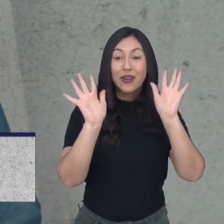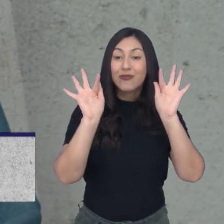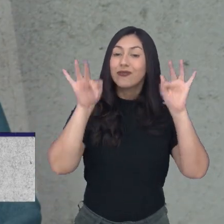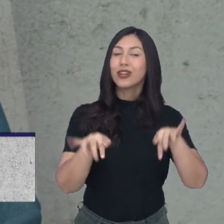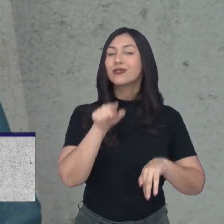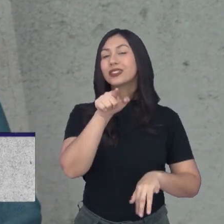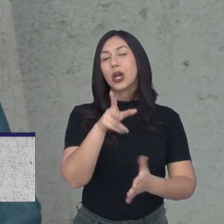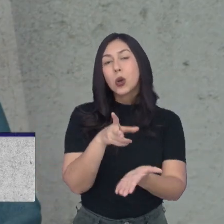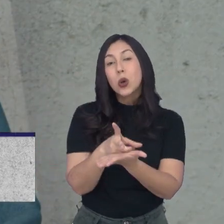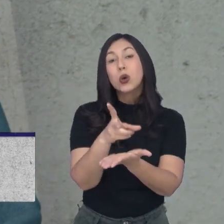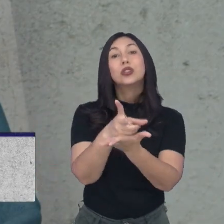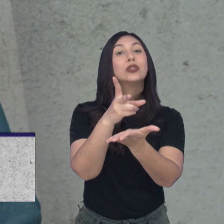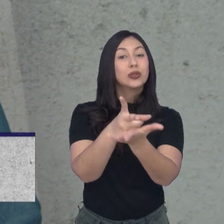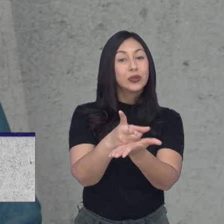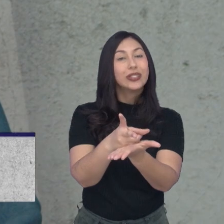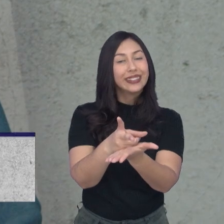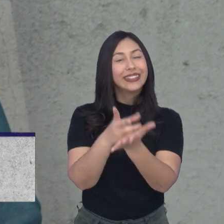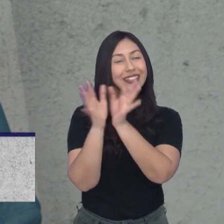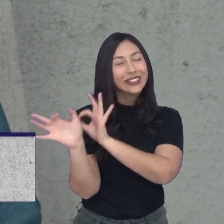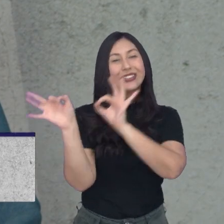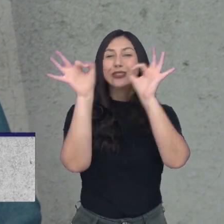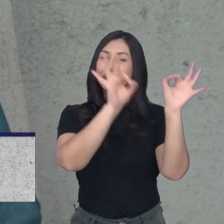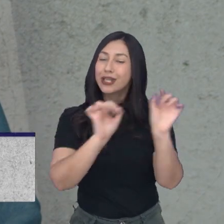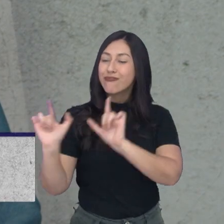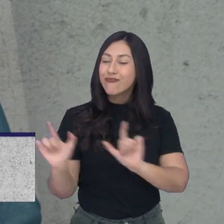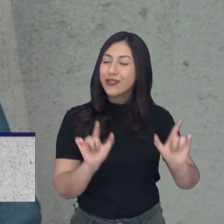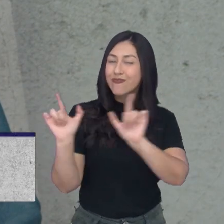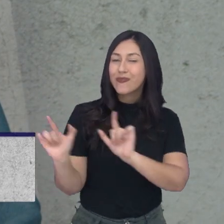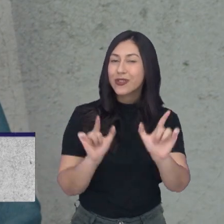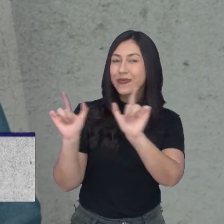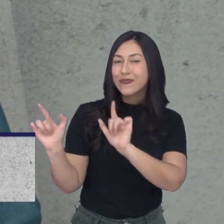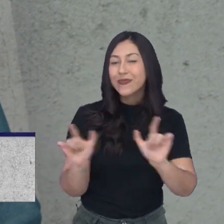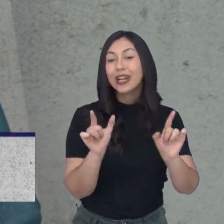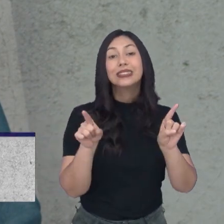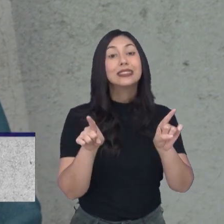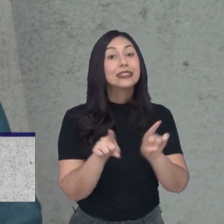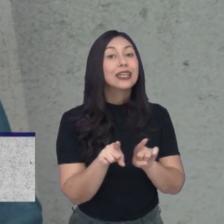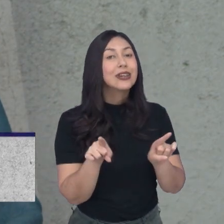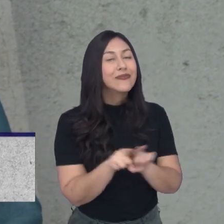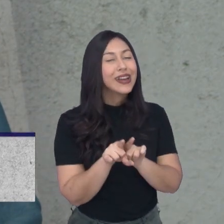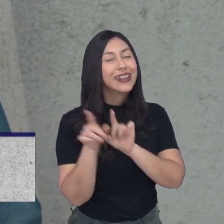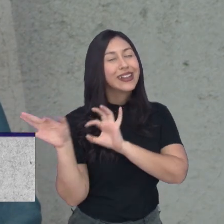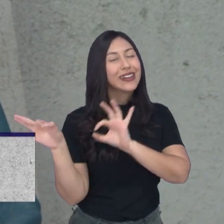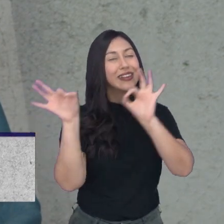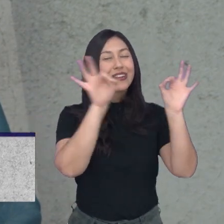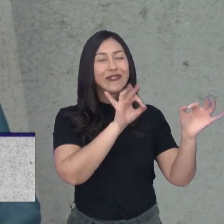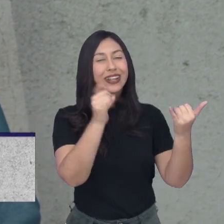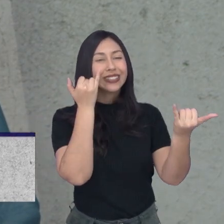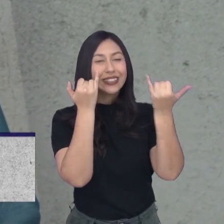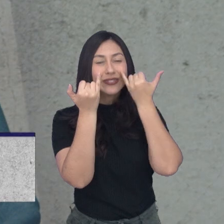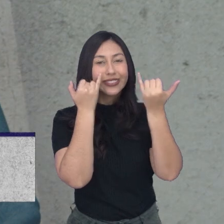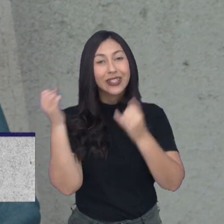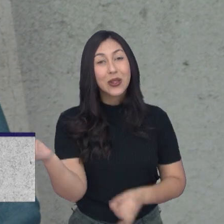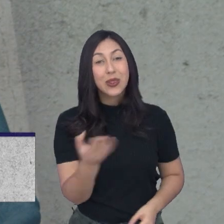você continua bem acompanhando, você continua acompanhando a nossa programação e não deixando de acompanhar também todas as novidades no